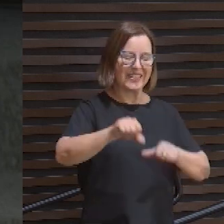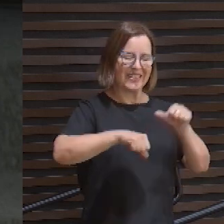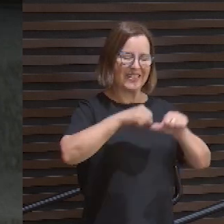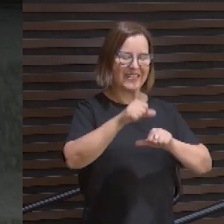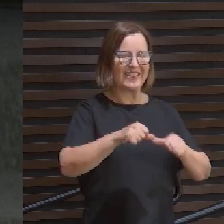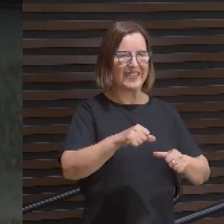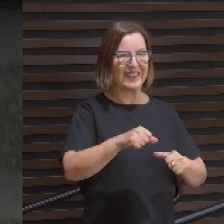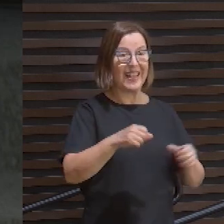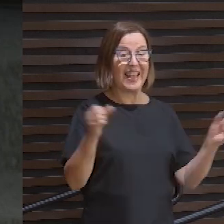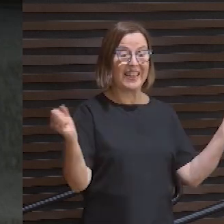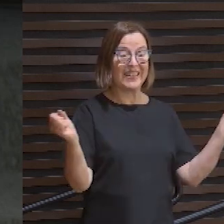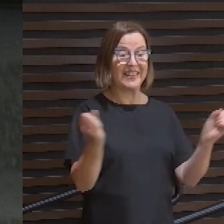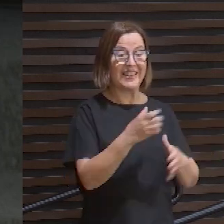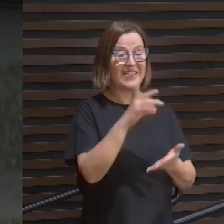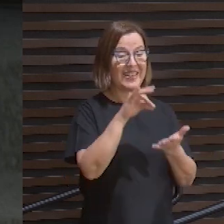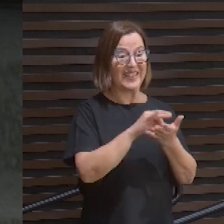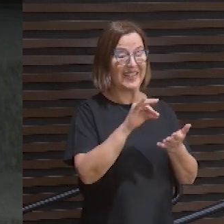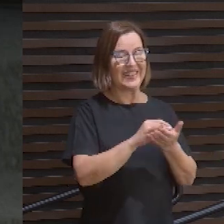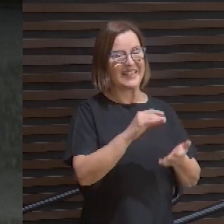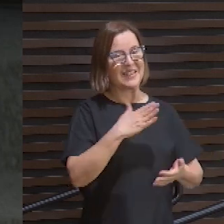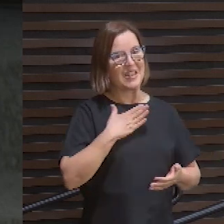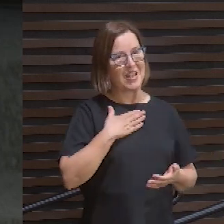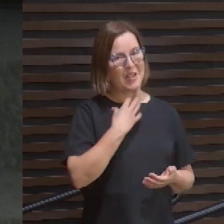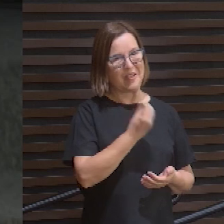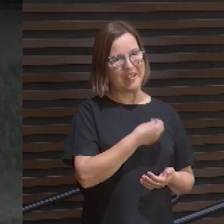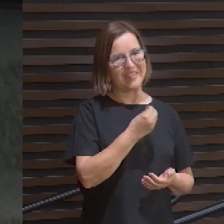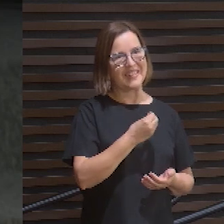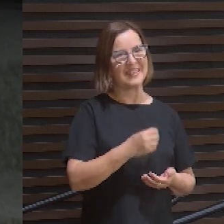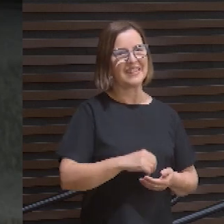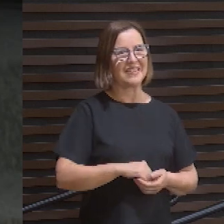a nova realidade da minha vida.